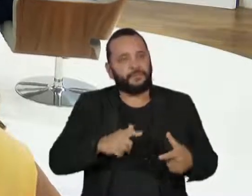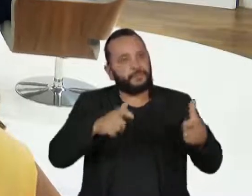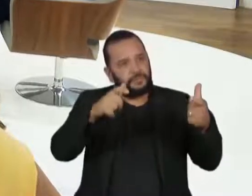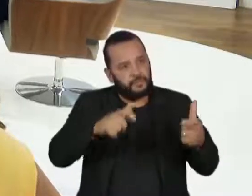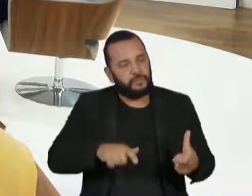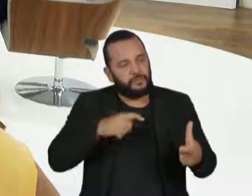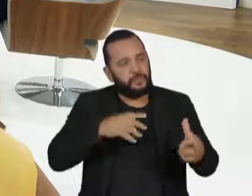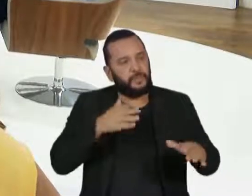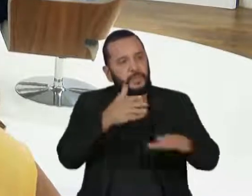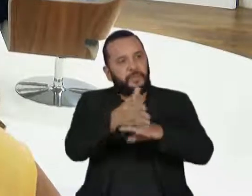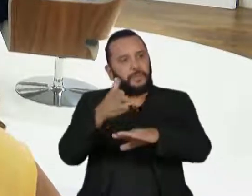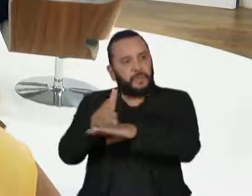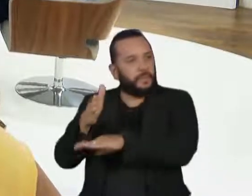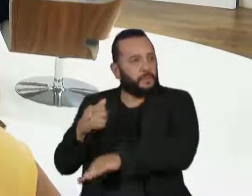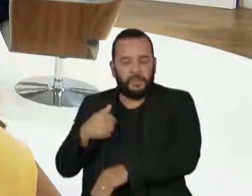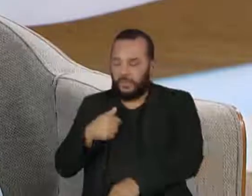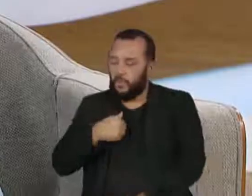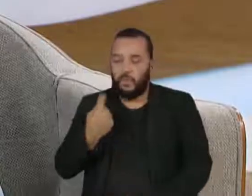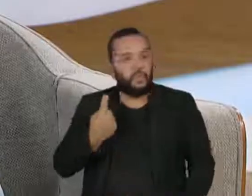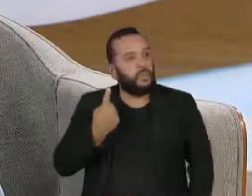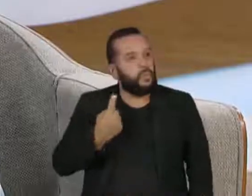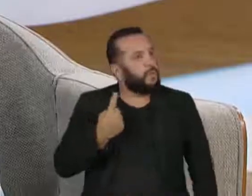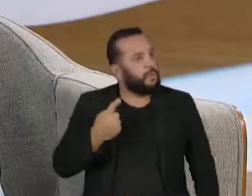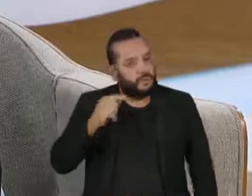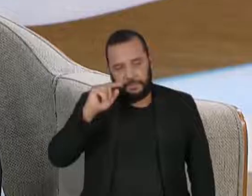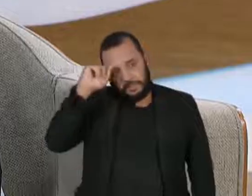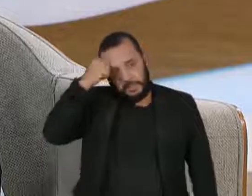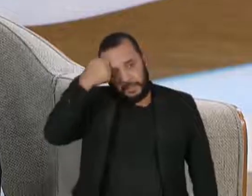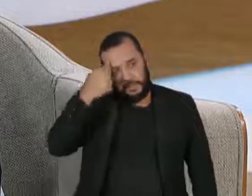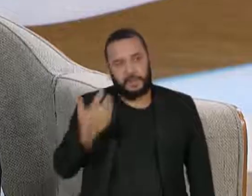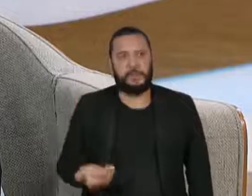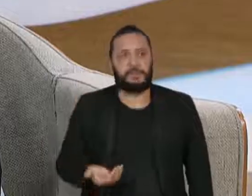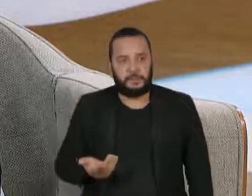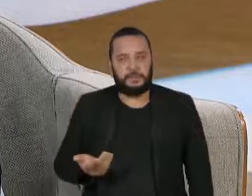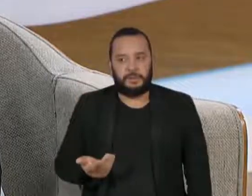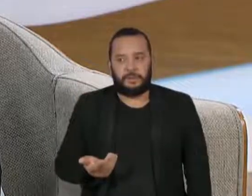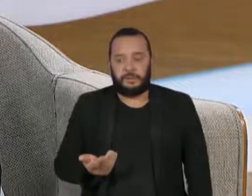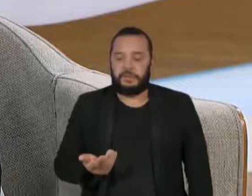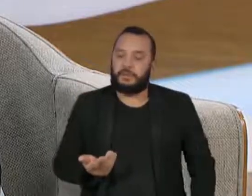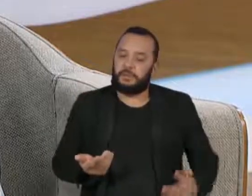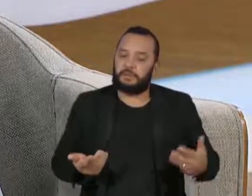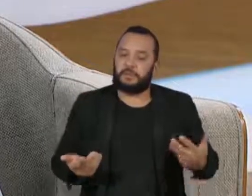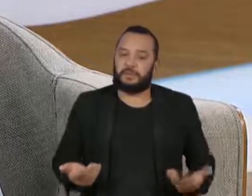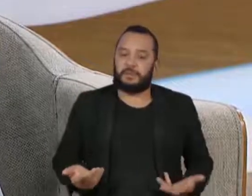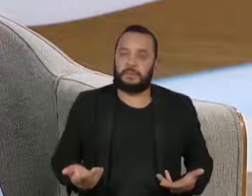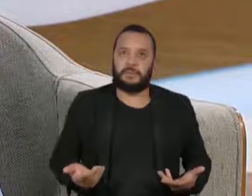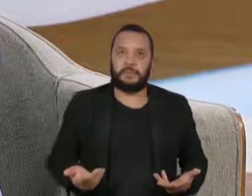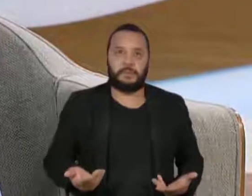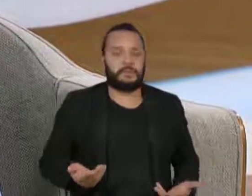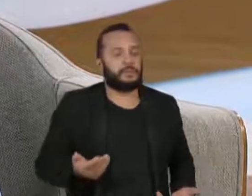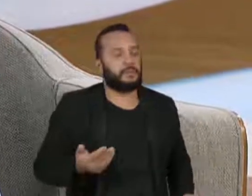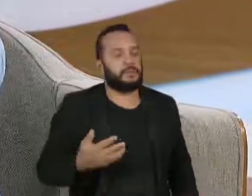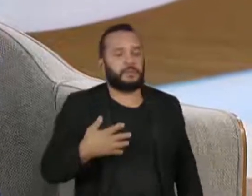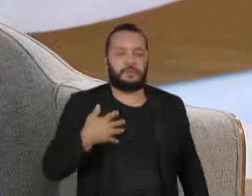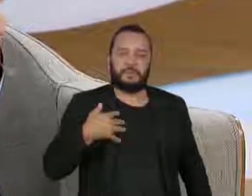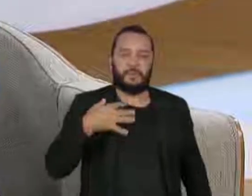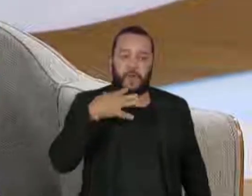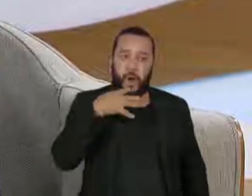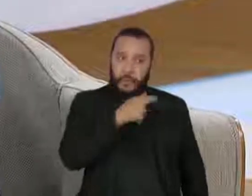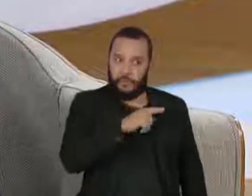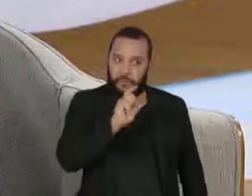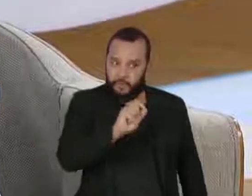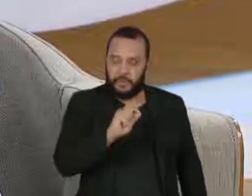social, eu era a única preta. E aí, eu, obviamente, como a gente fala de recorte